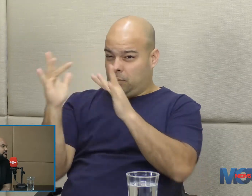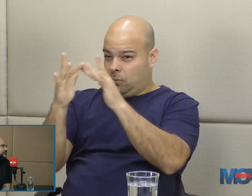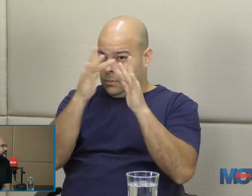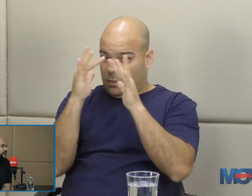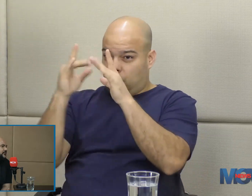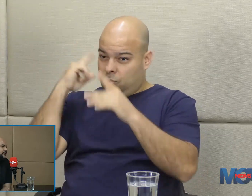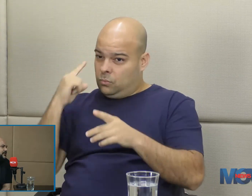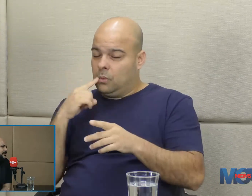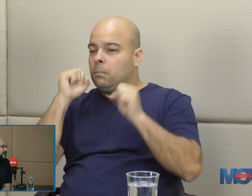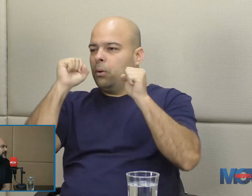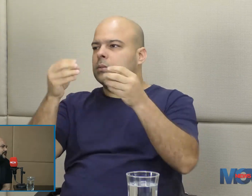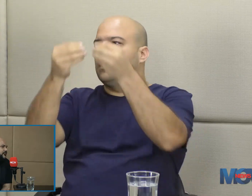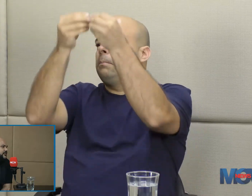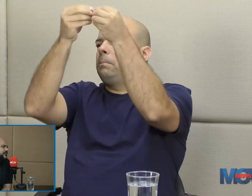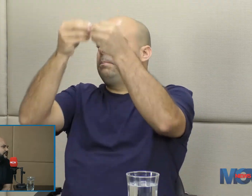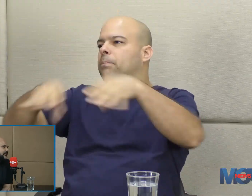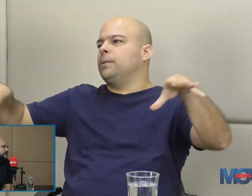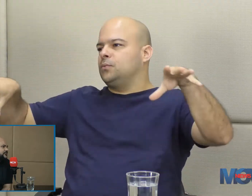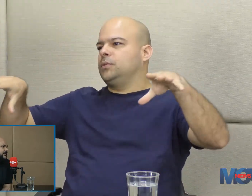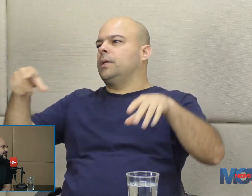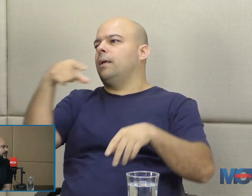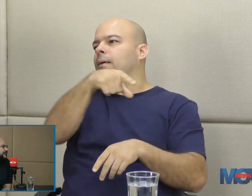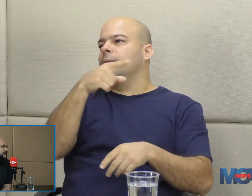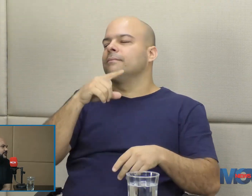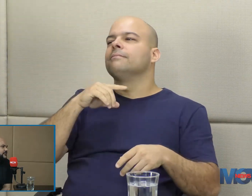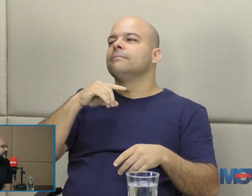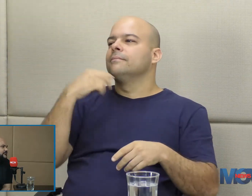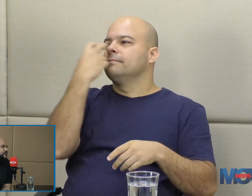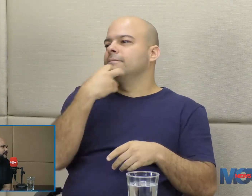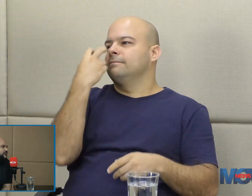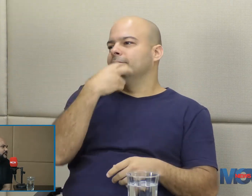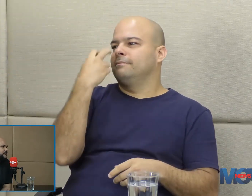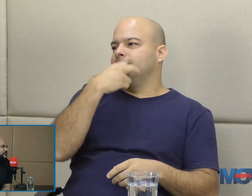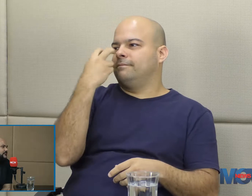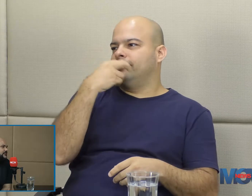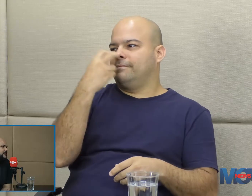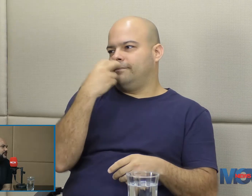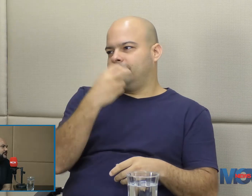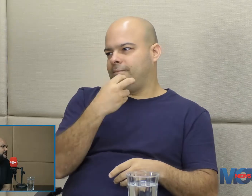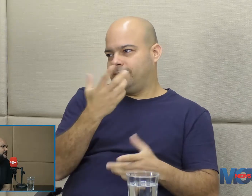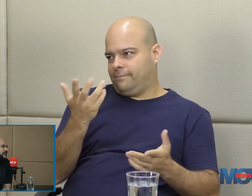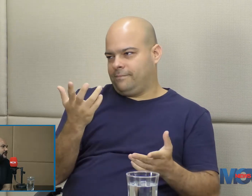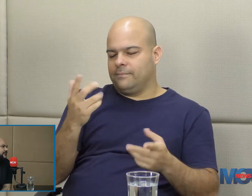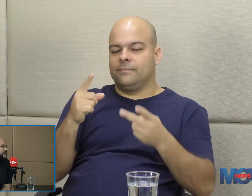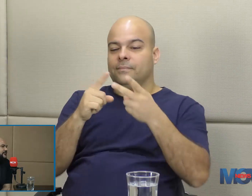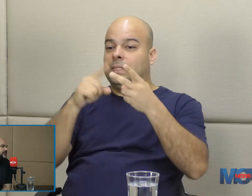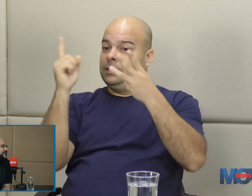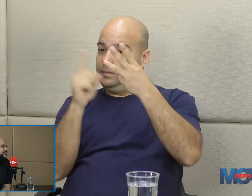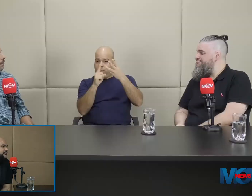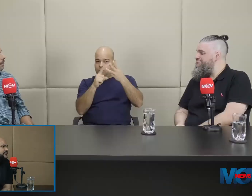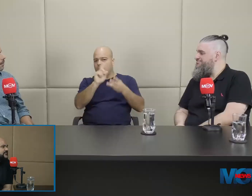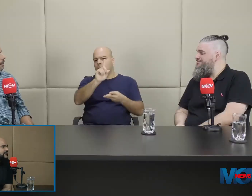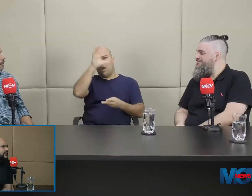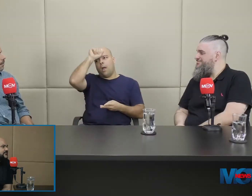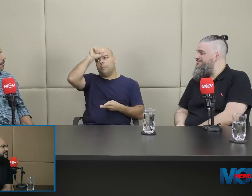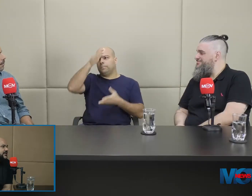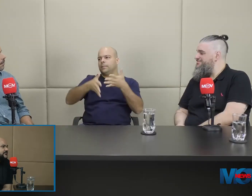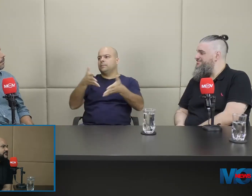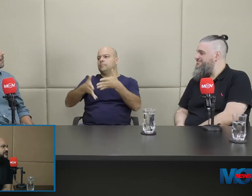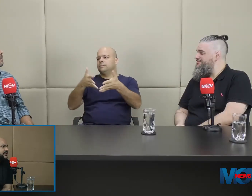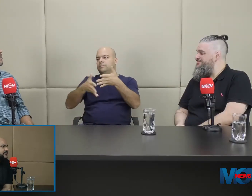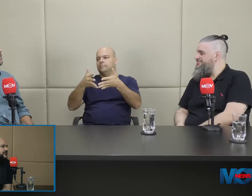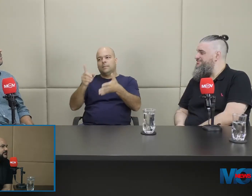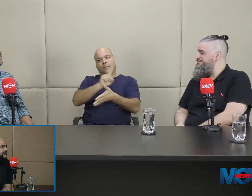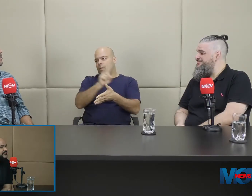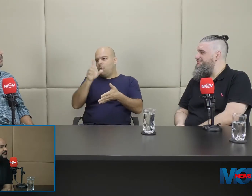algum surdo. E foi orientado a não ter contato com o surdo. Então, o que acontece? Eu tive que ser oralizado, eu